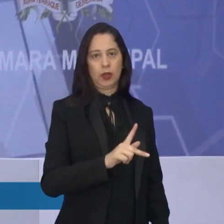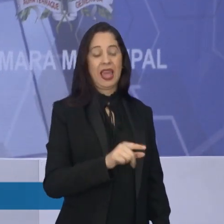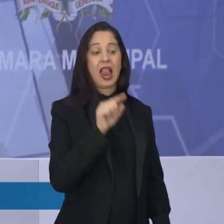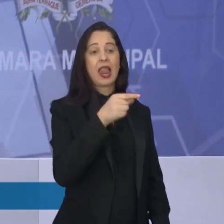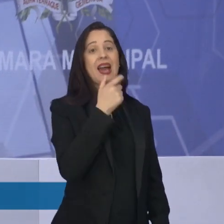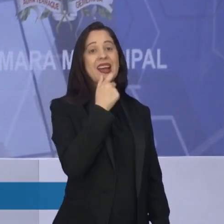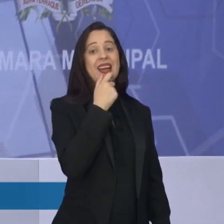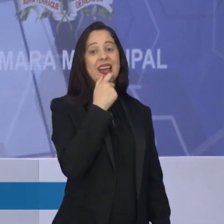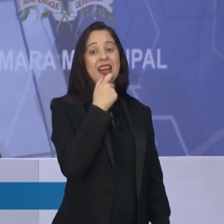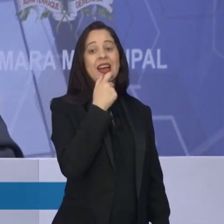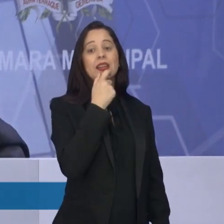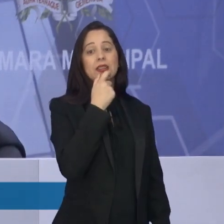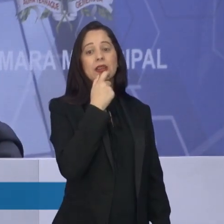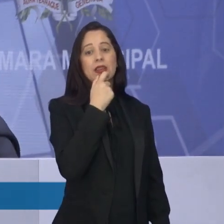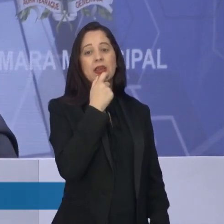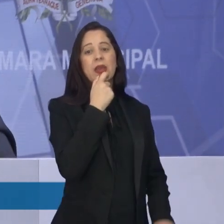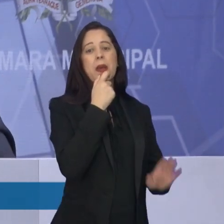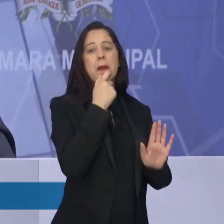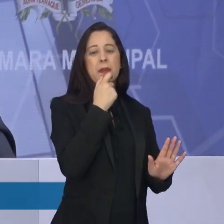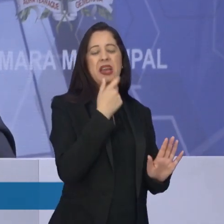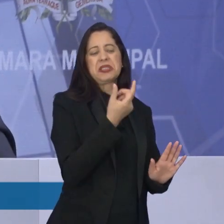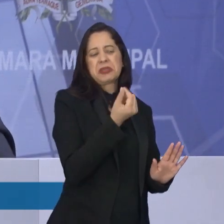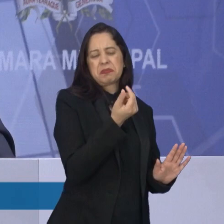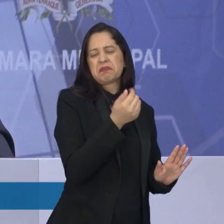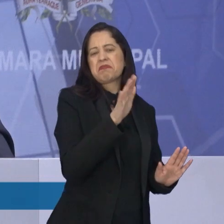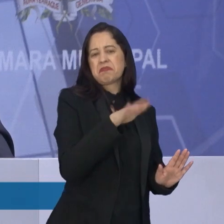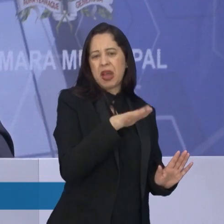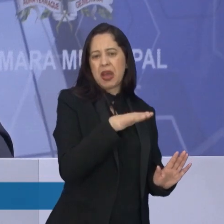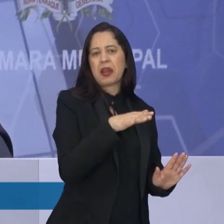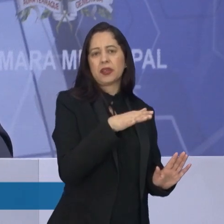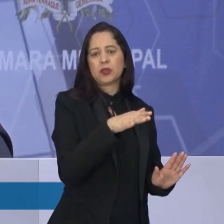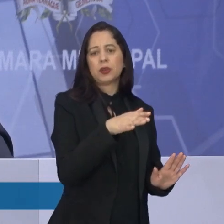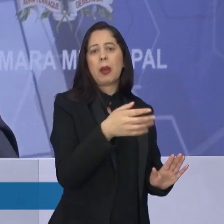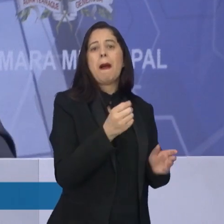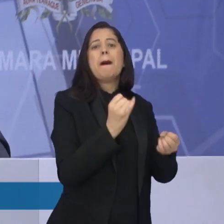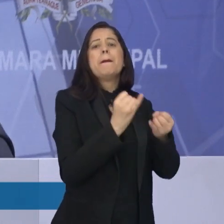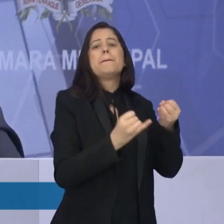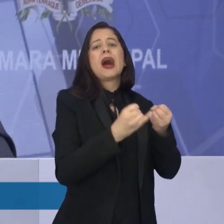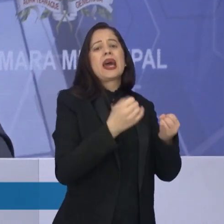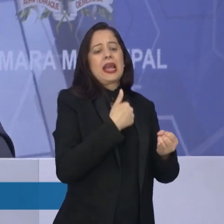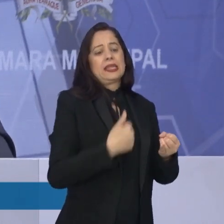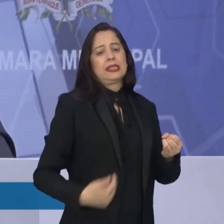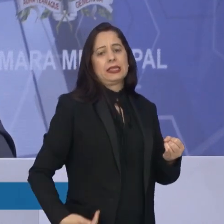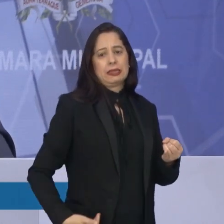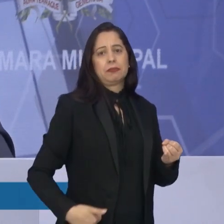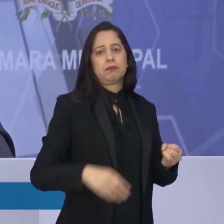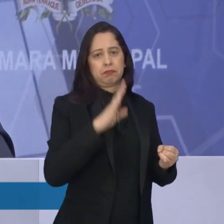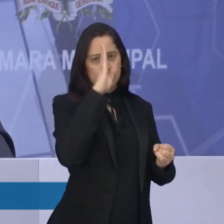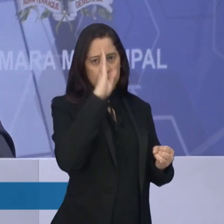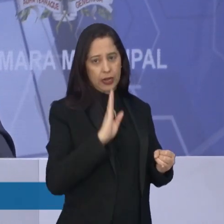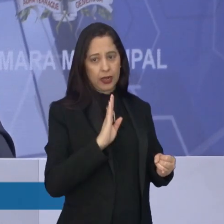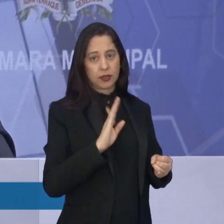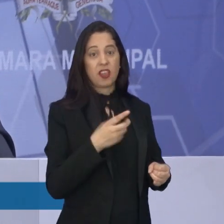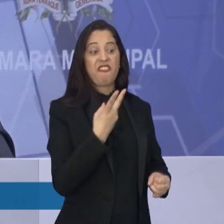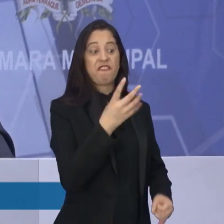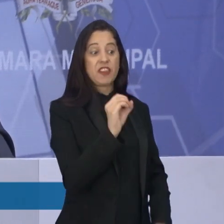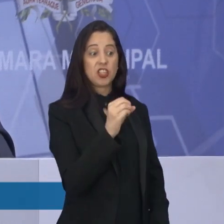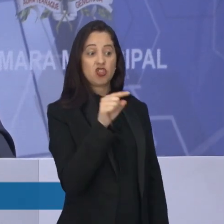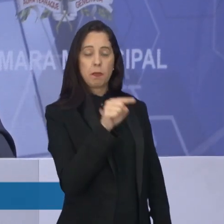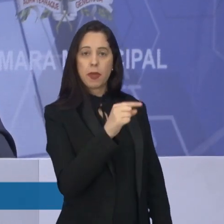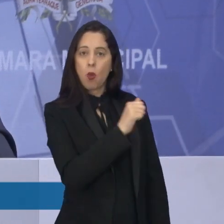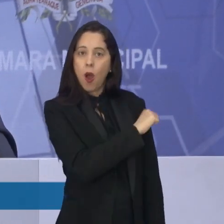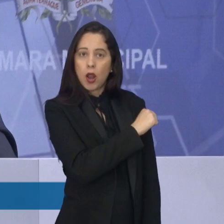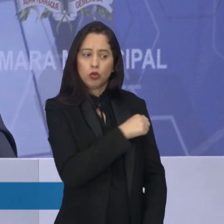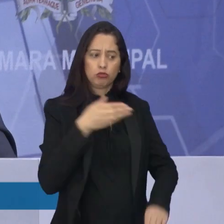Unido é outro, mas são pesadamente subsidiadas. São públicas, são de pesquisa e, adivinhem, tem mais do que 20 mil